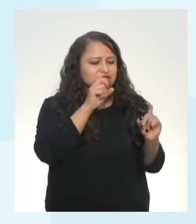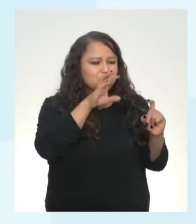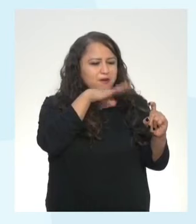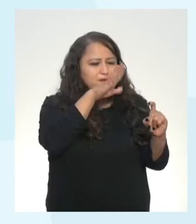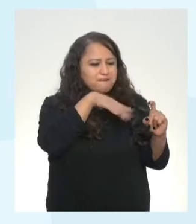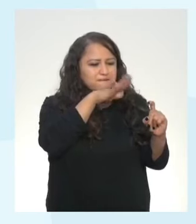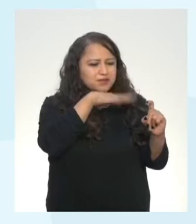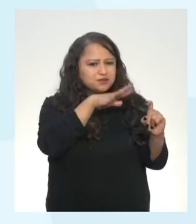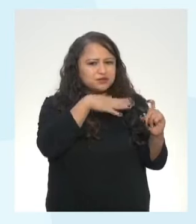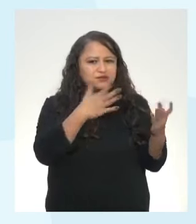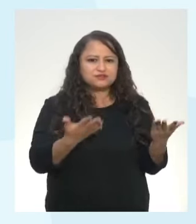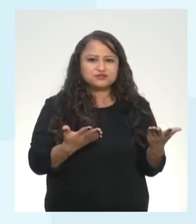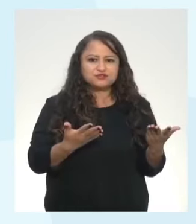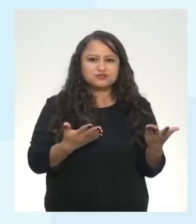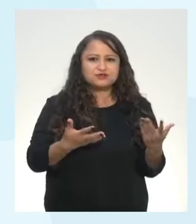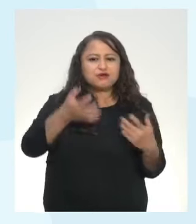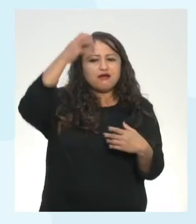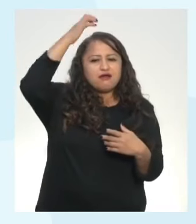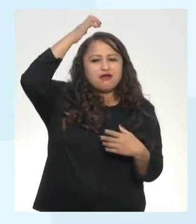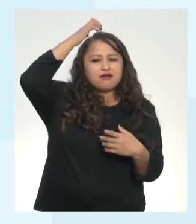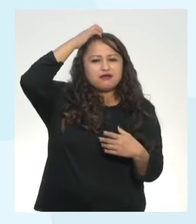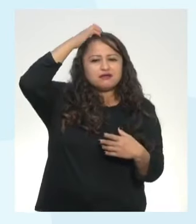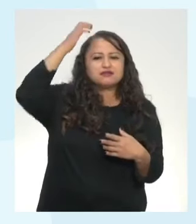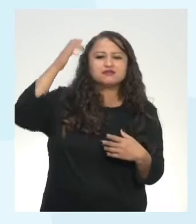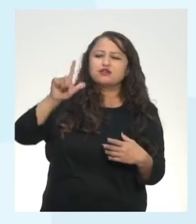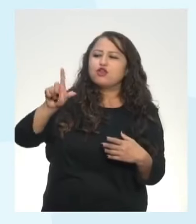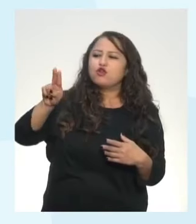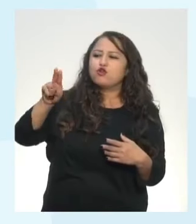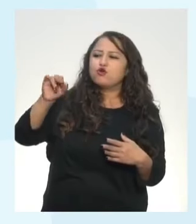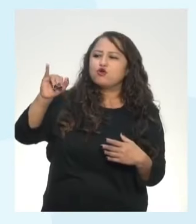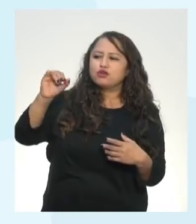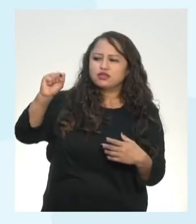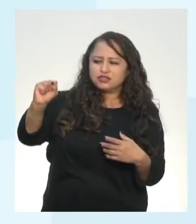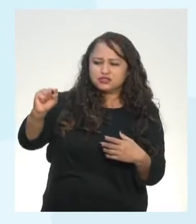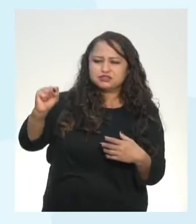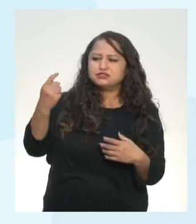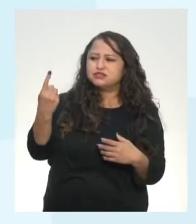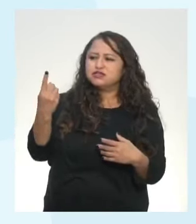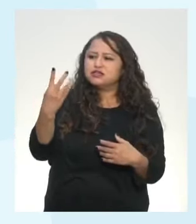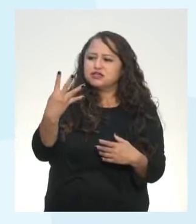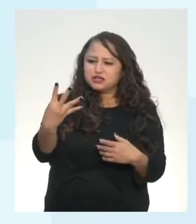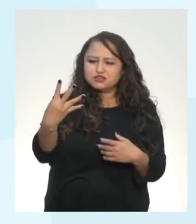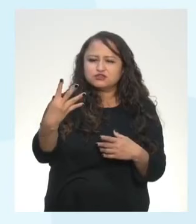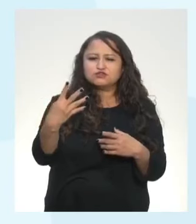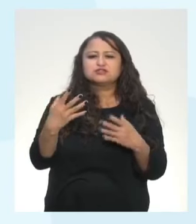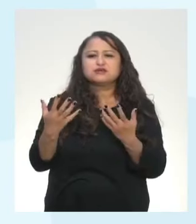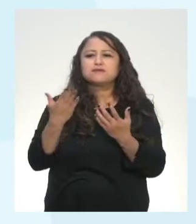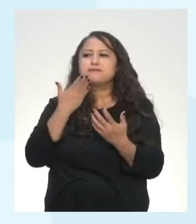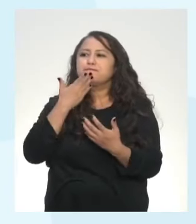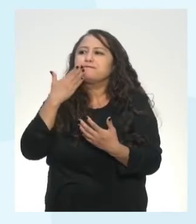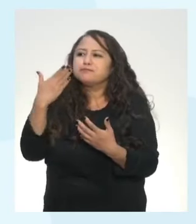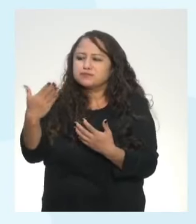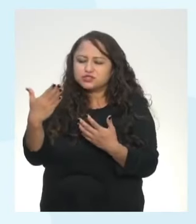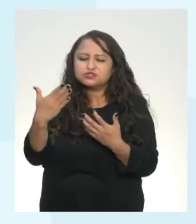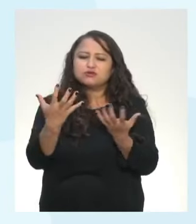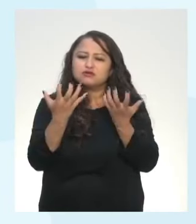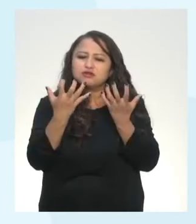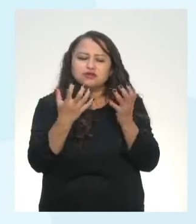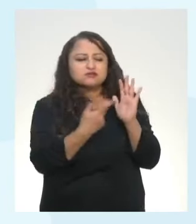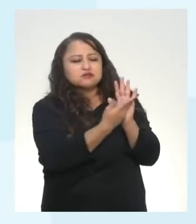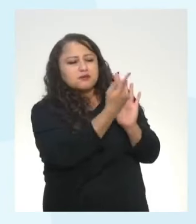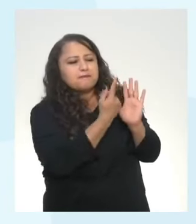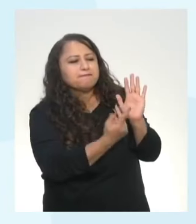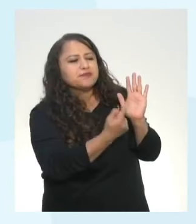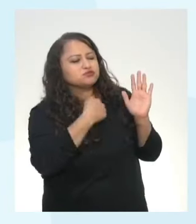Luís XIV chamou o artista Jean Nocré e falou, olha, eu quero que você pinte a mim e a minha família como